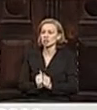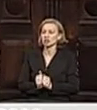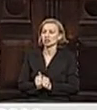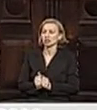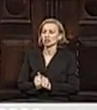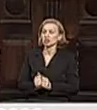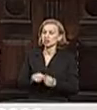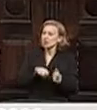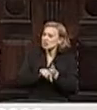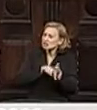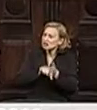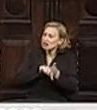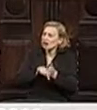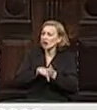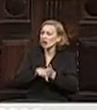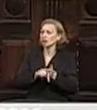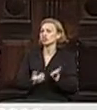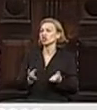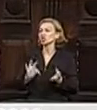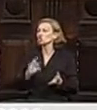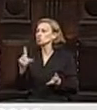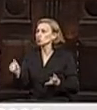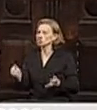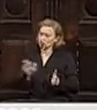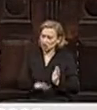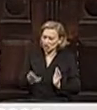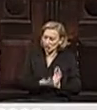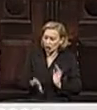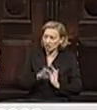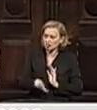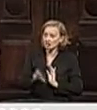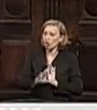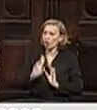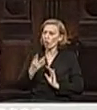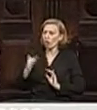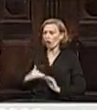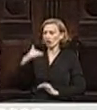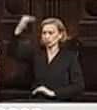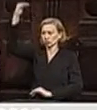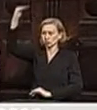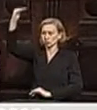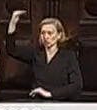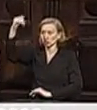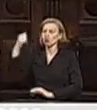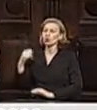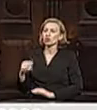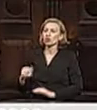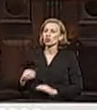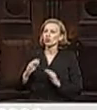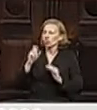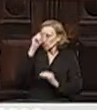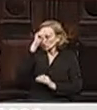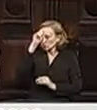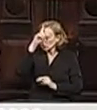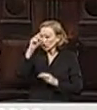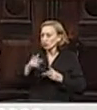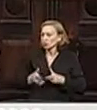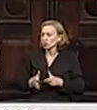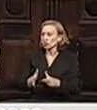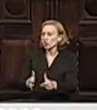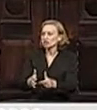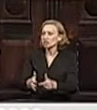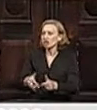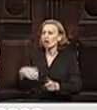câncer, tanto adulto como infantil. Aquele hospital é um sonho antigo, não só de Nova Friburgo, como da